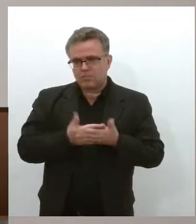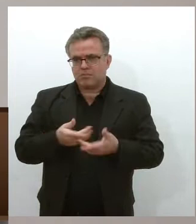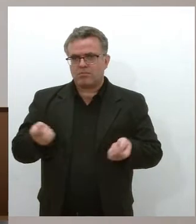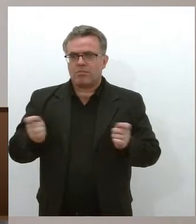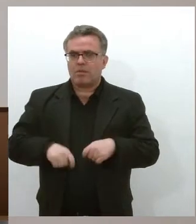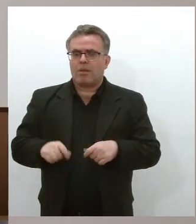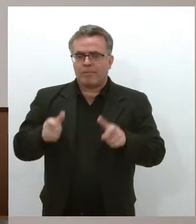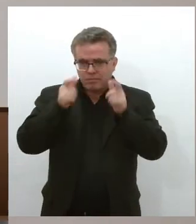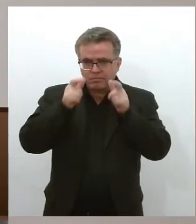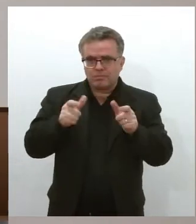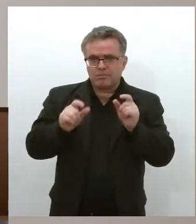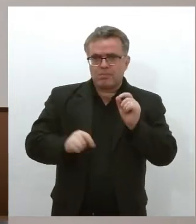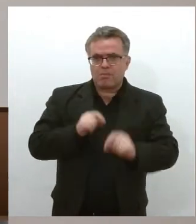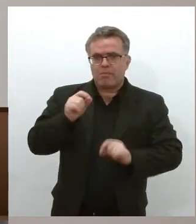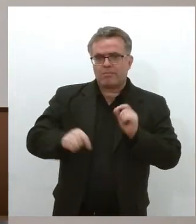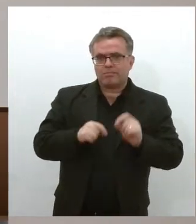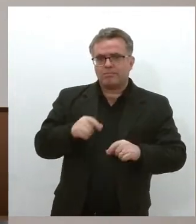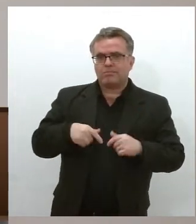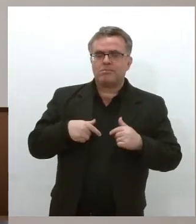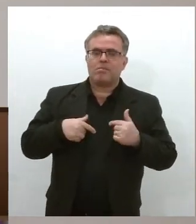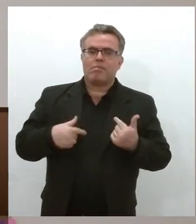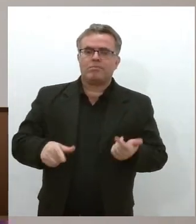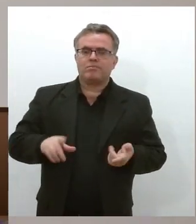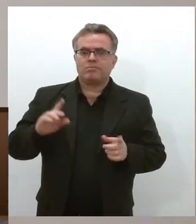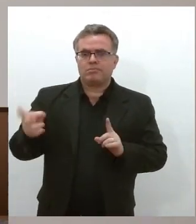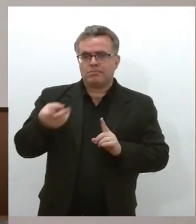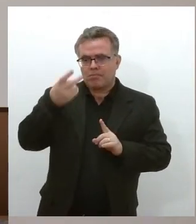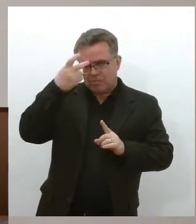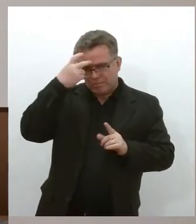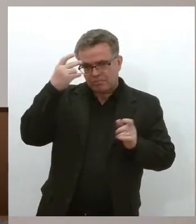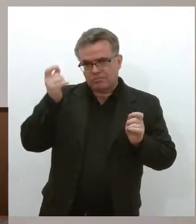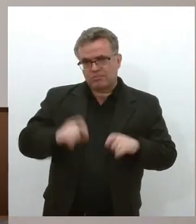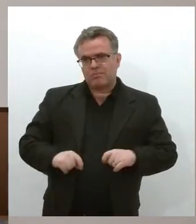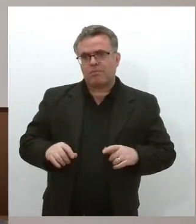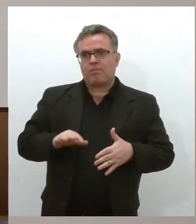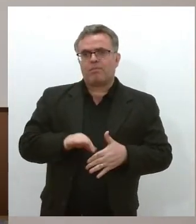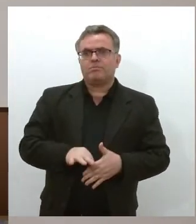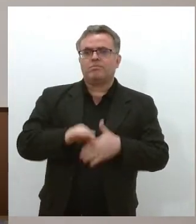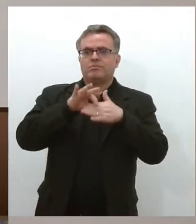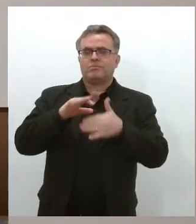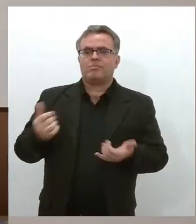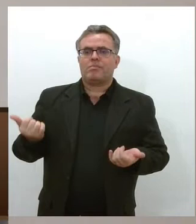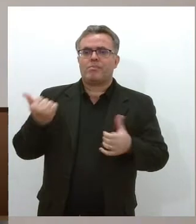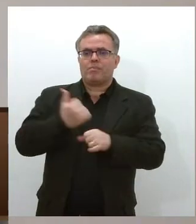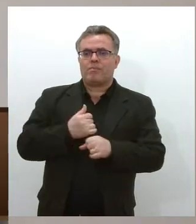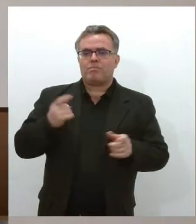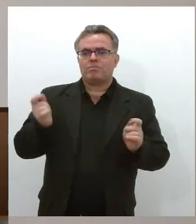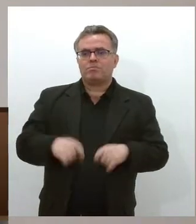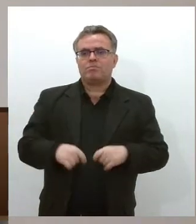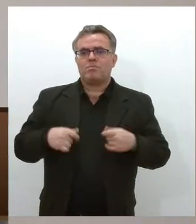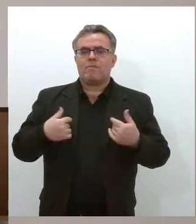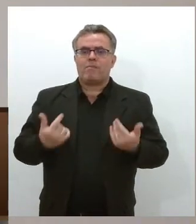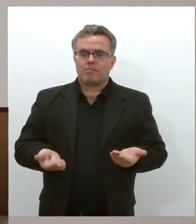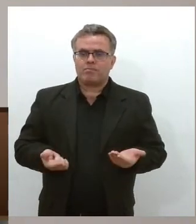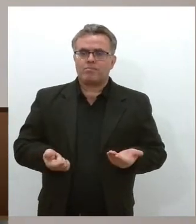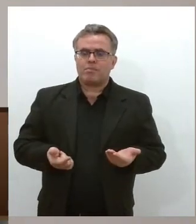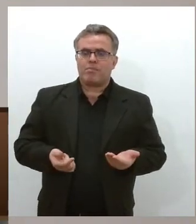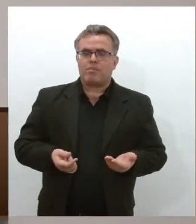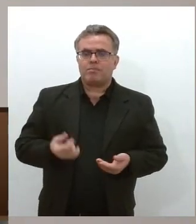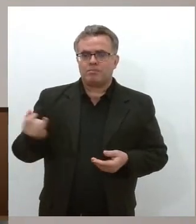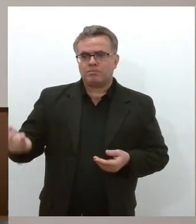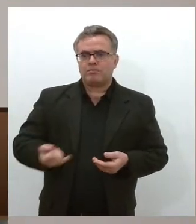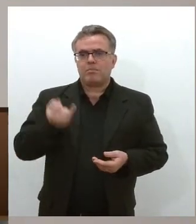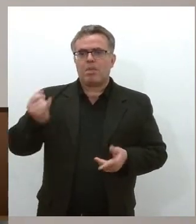pensa nessa cultura também de criar lideranças substitutas. Um dado interessante também que a gente